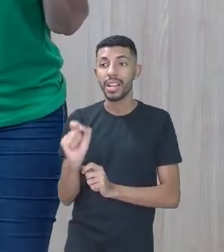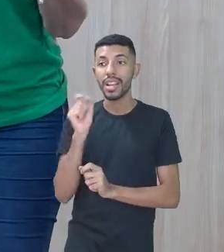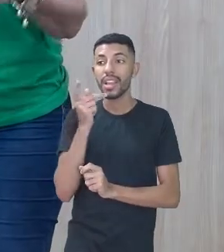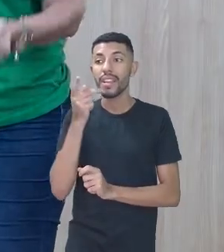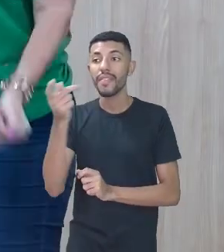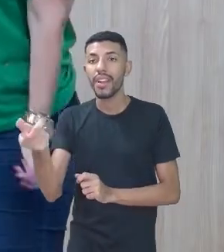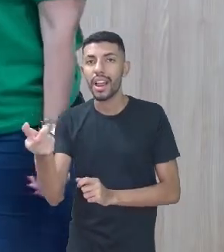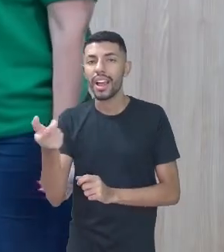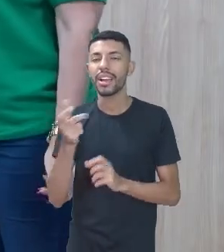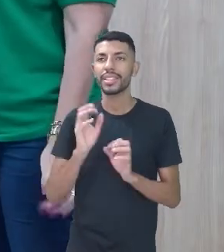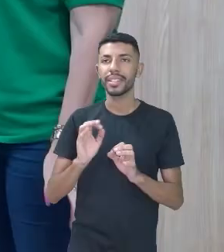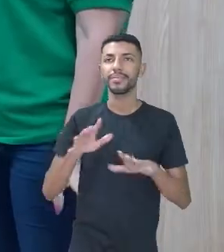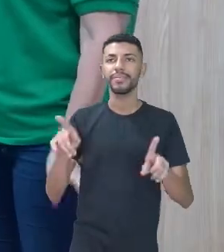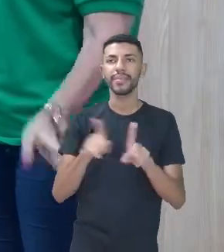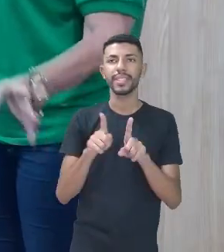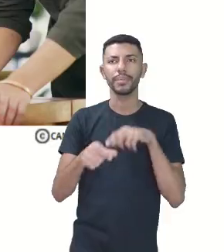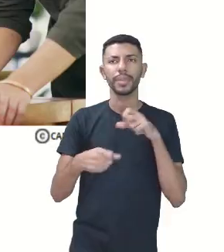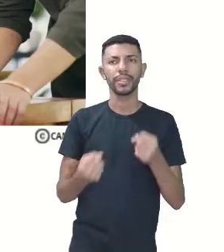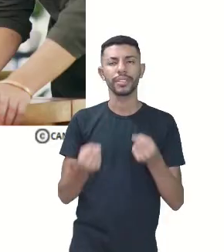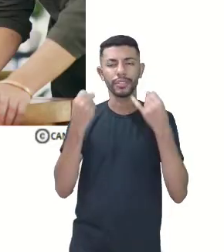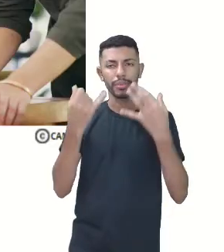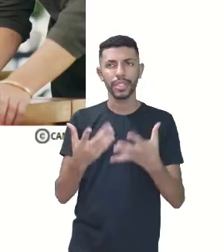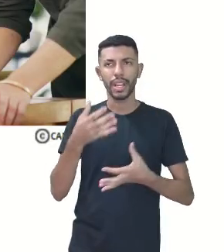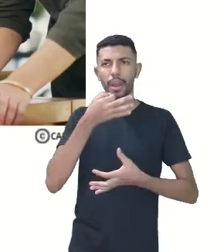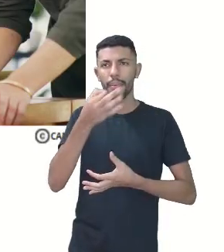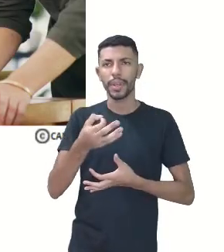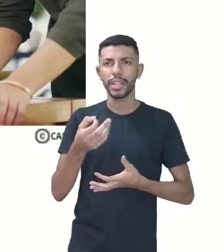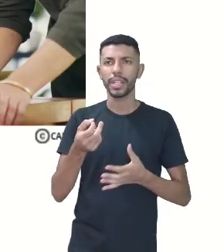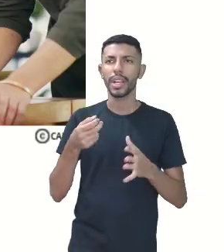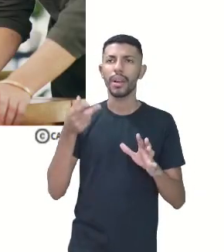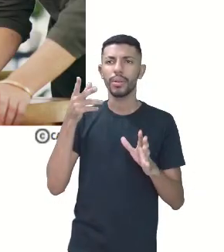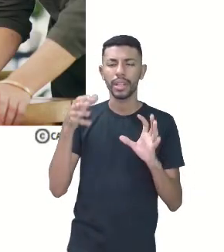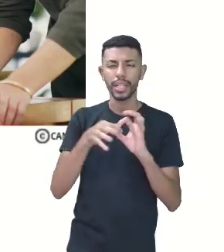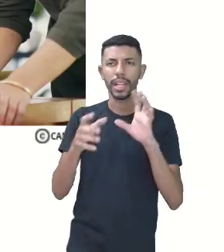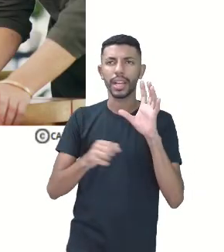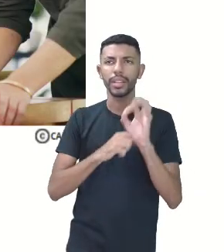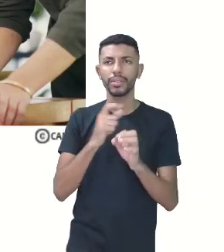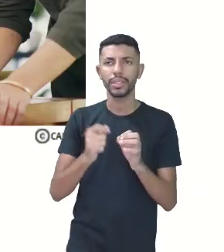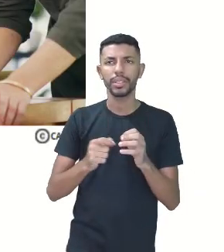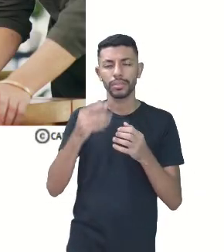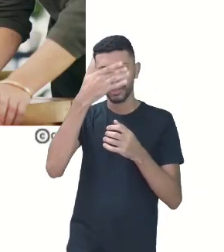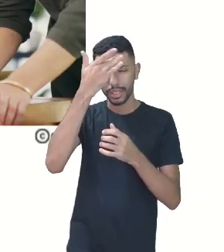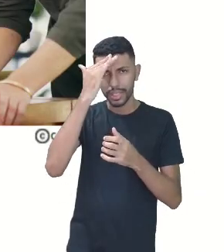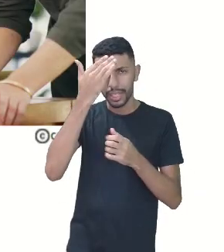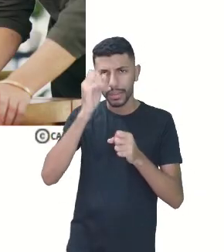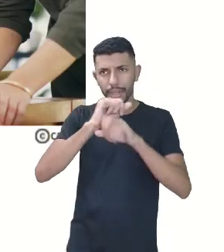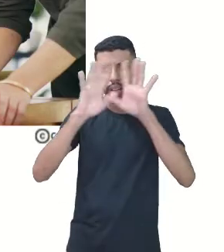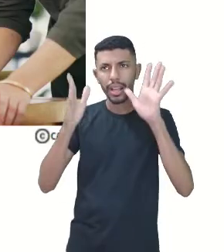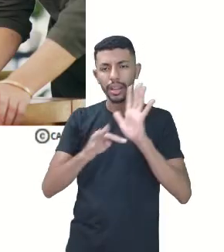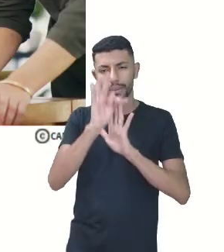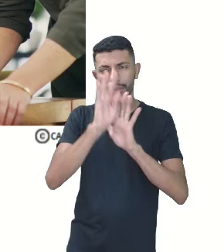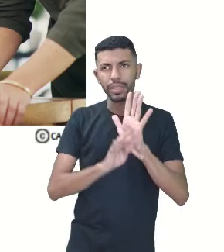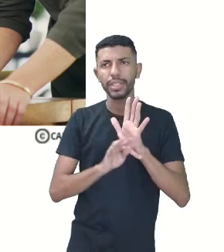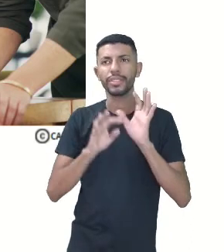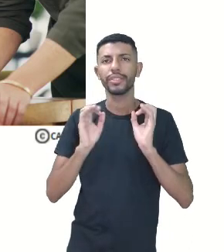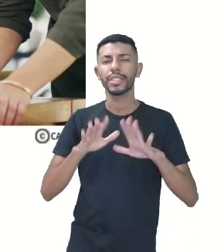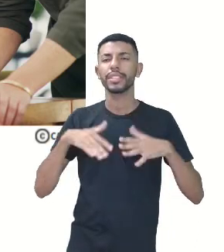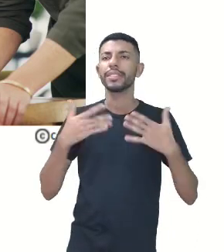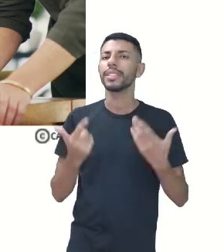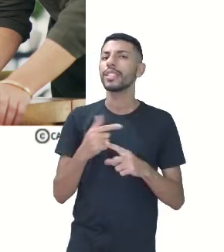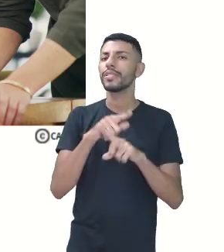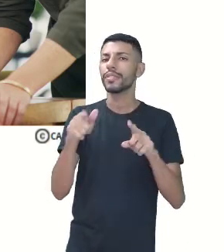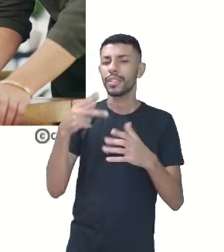dizer. E justificar uma opinião com base na compreensão do texto, né? Vocês vão ler um texto e vocês